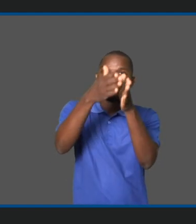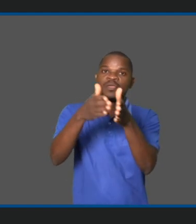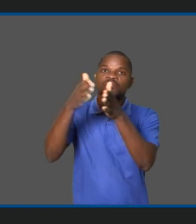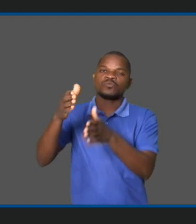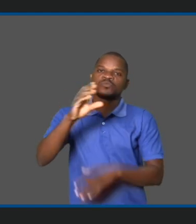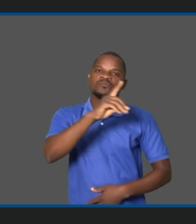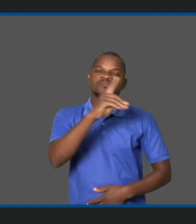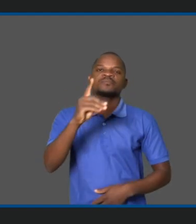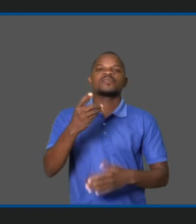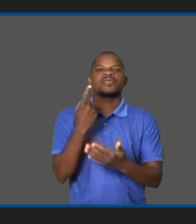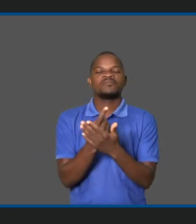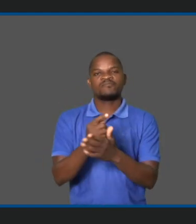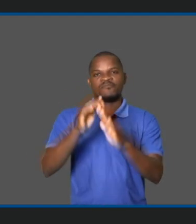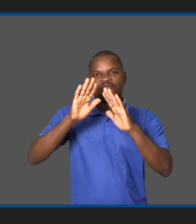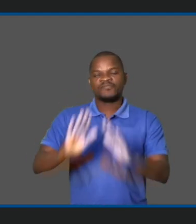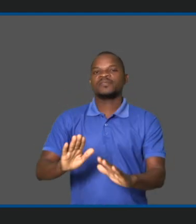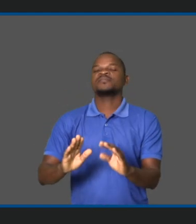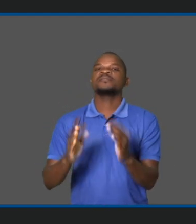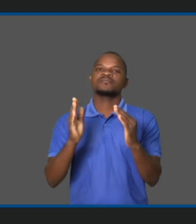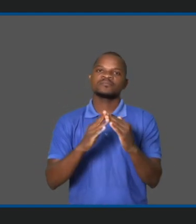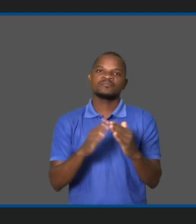sejam infetados por este coronavírus.